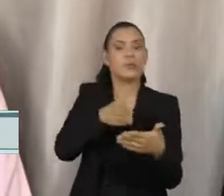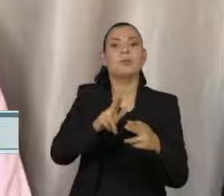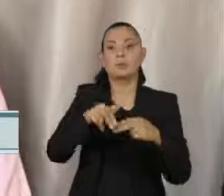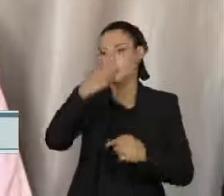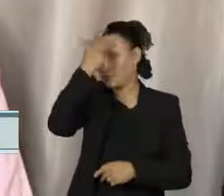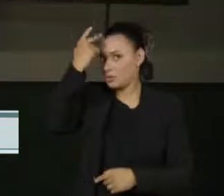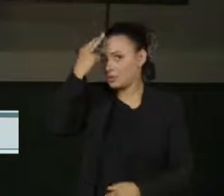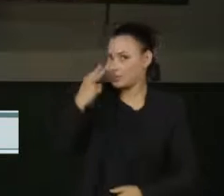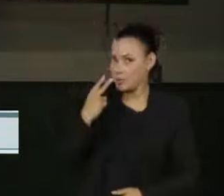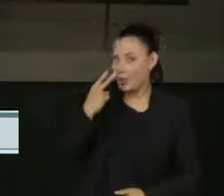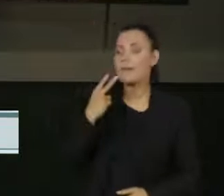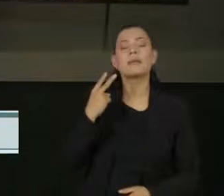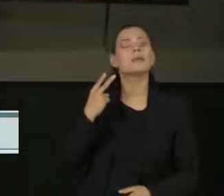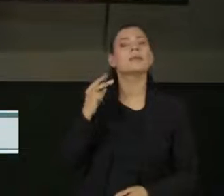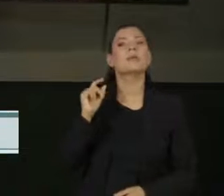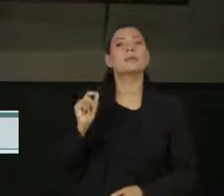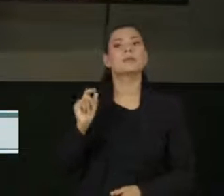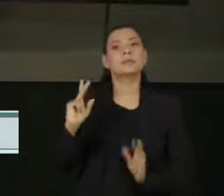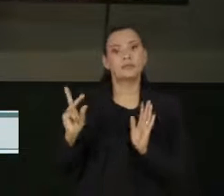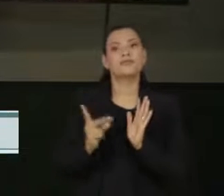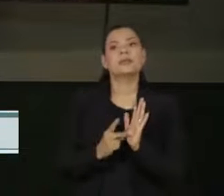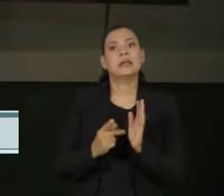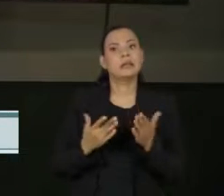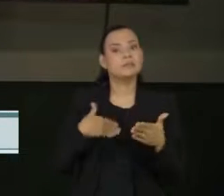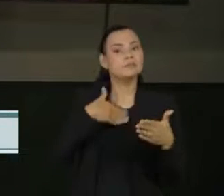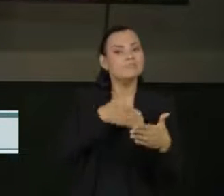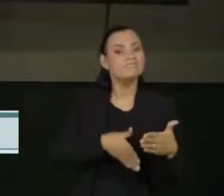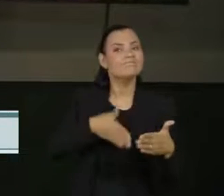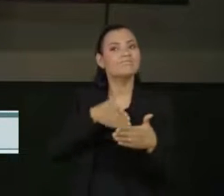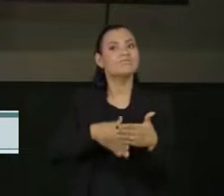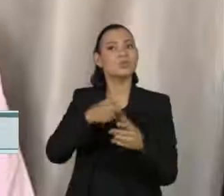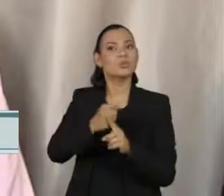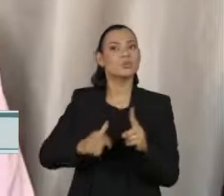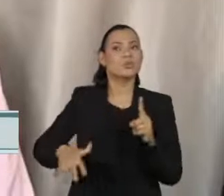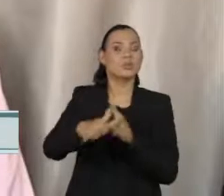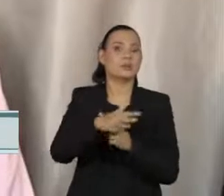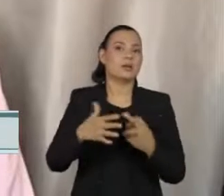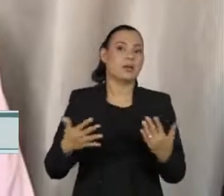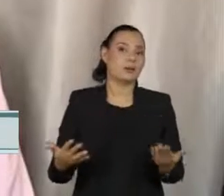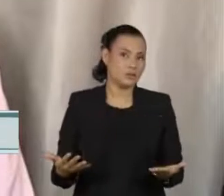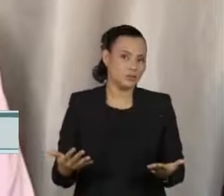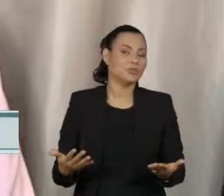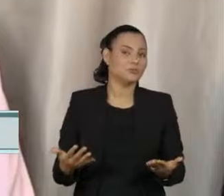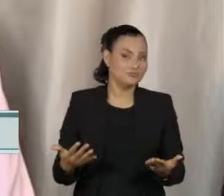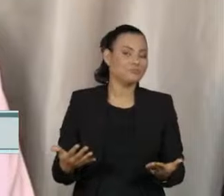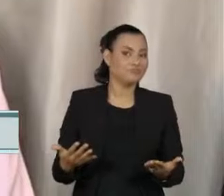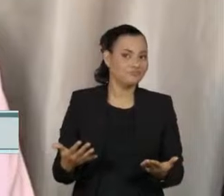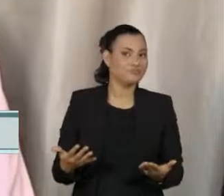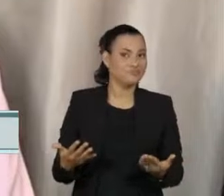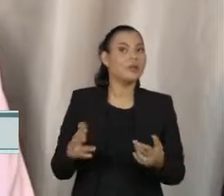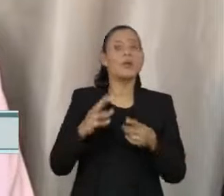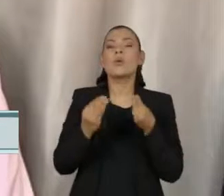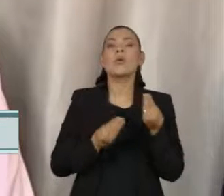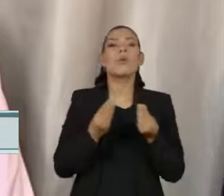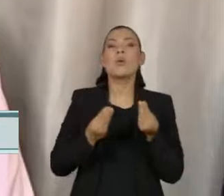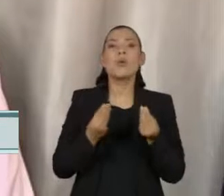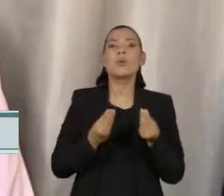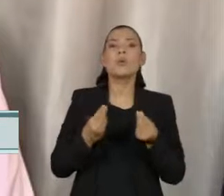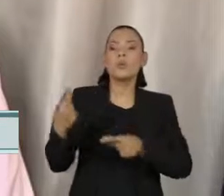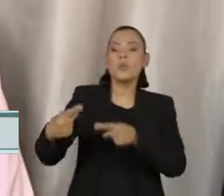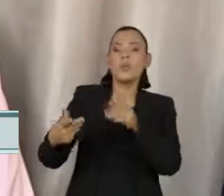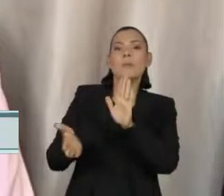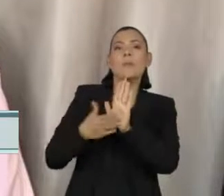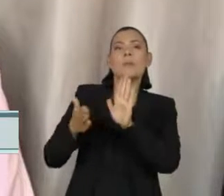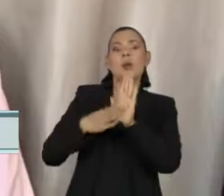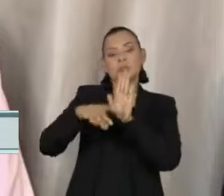visual de fato se torne efetivo em nossa sociedade. A deficiência é uma das características que nós temos,